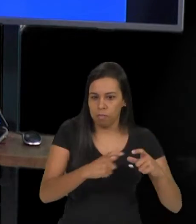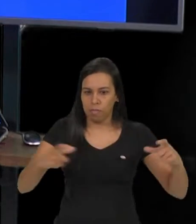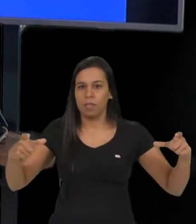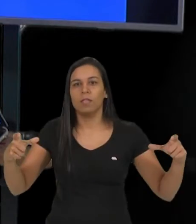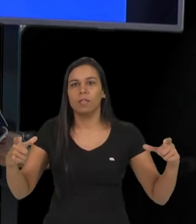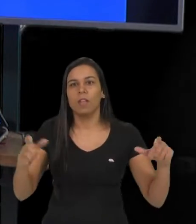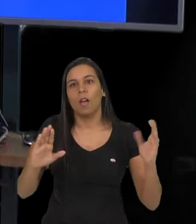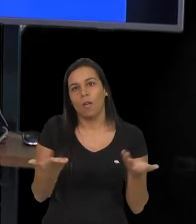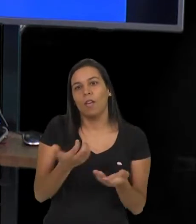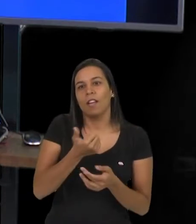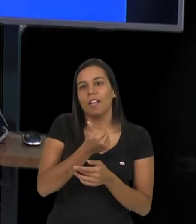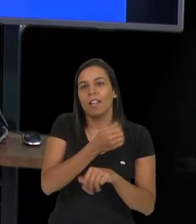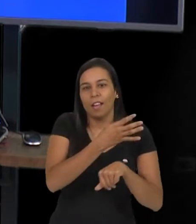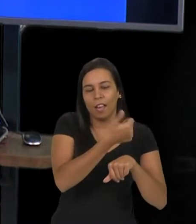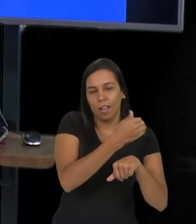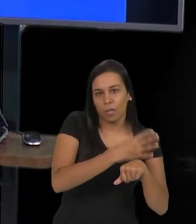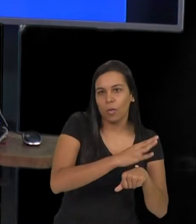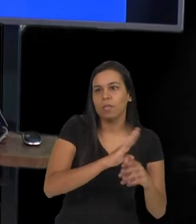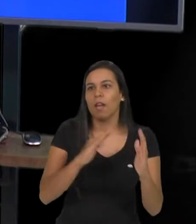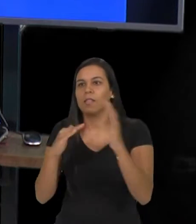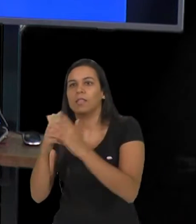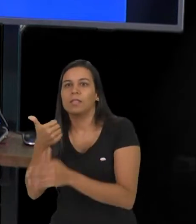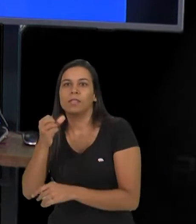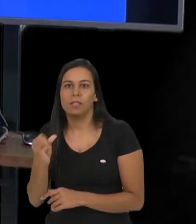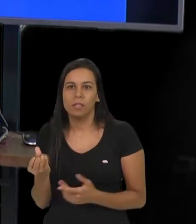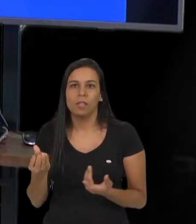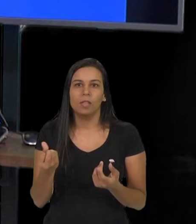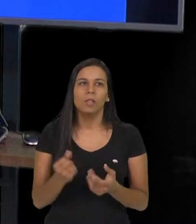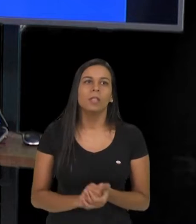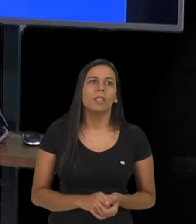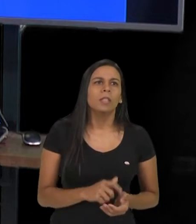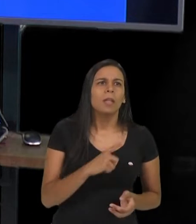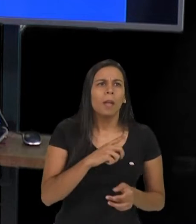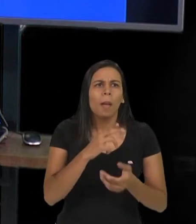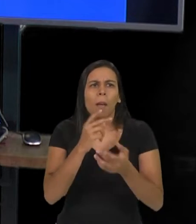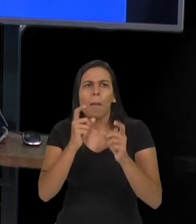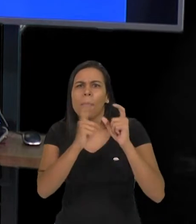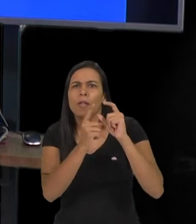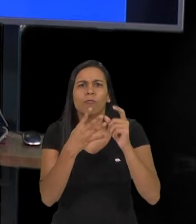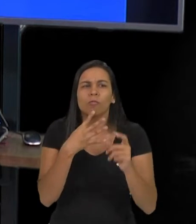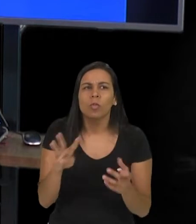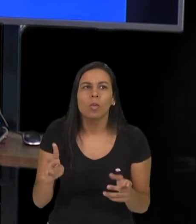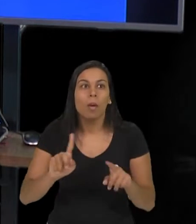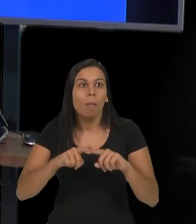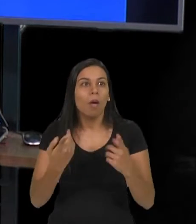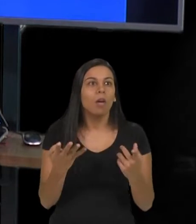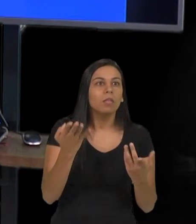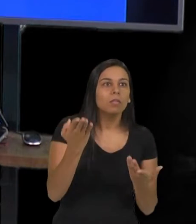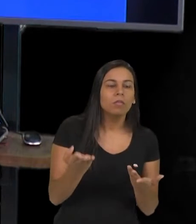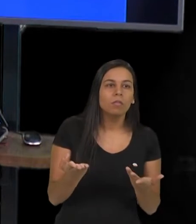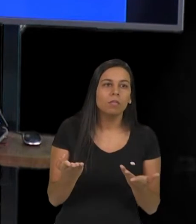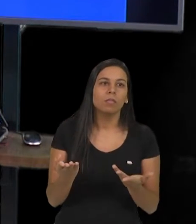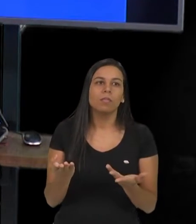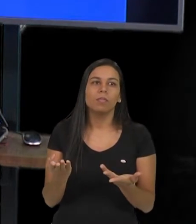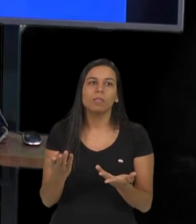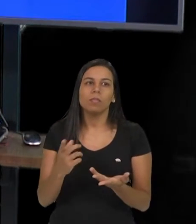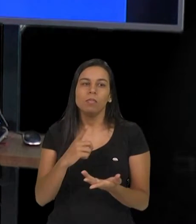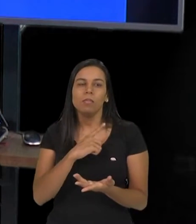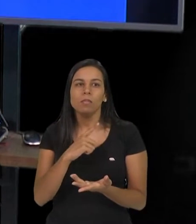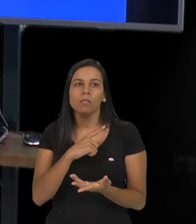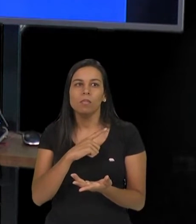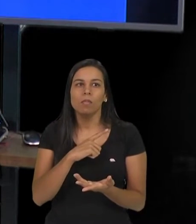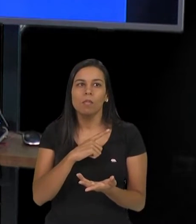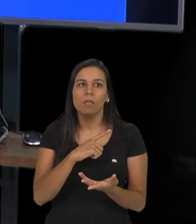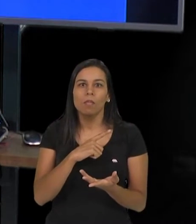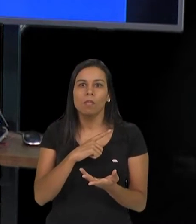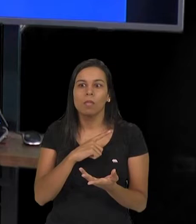então um cassinão lá com esse telefone. Aí vem um monte de palavras que eu não conheço, mas conheço aqui que esse ambiente lá tem uma atmosfera